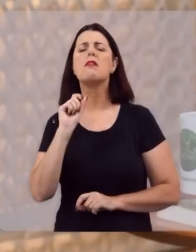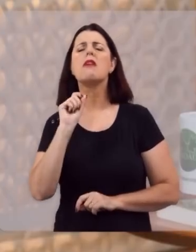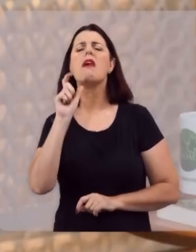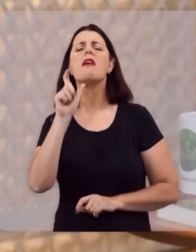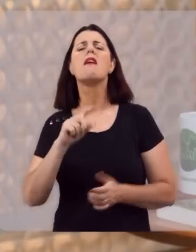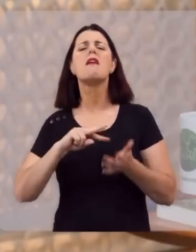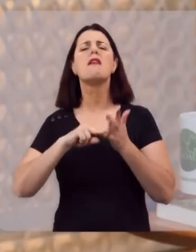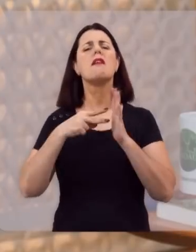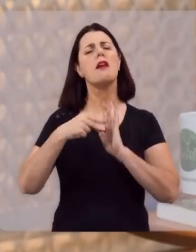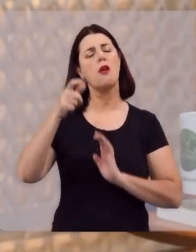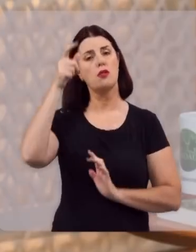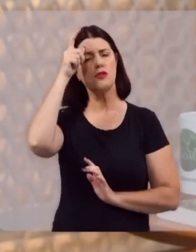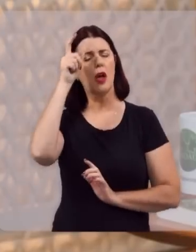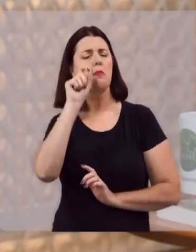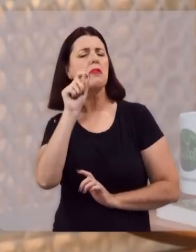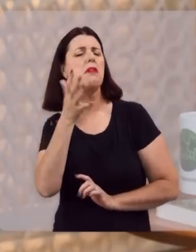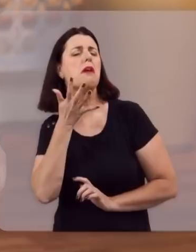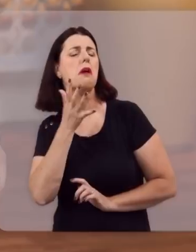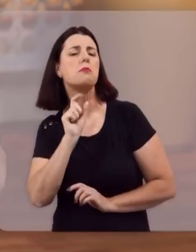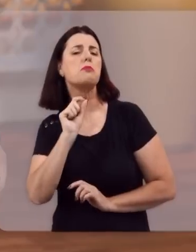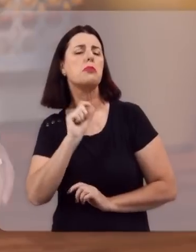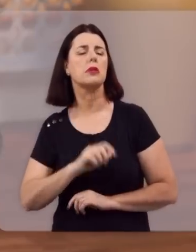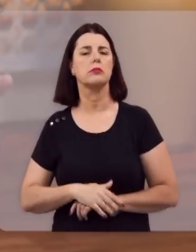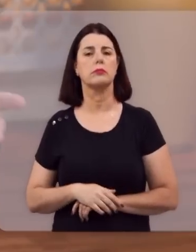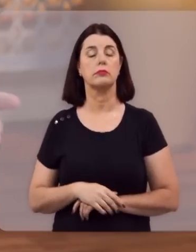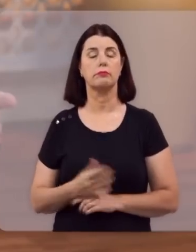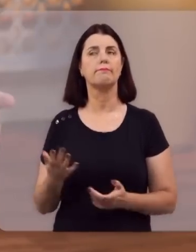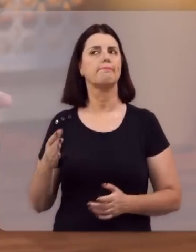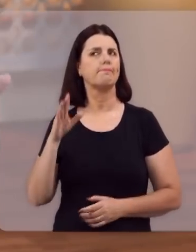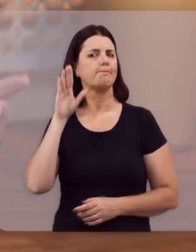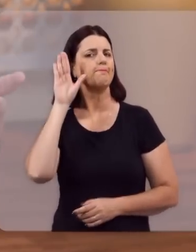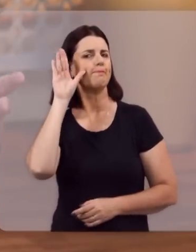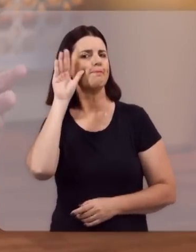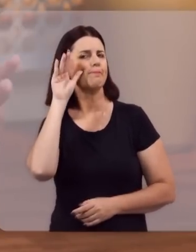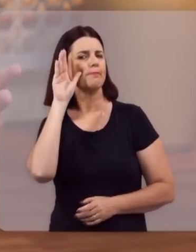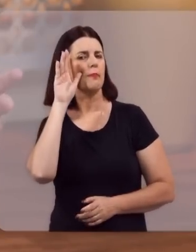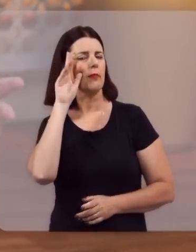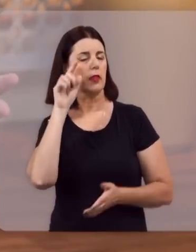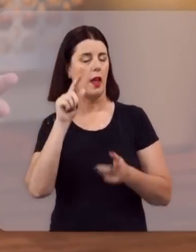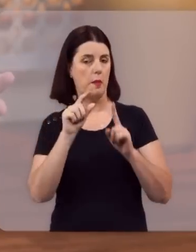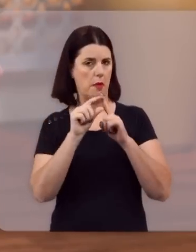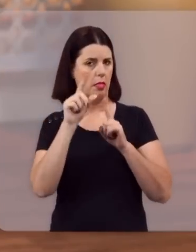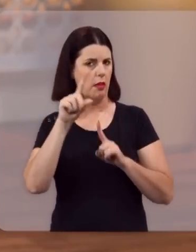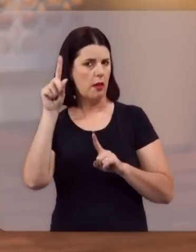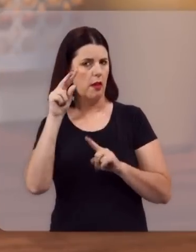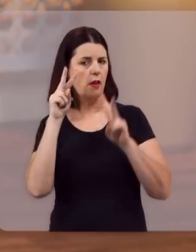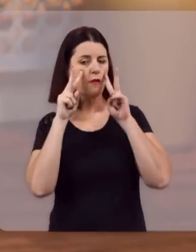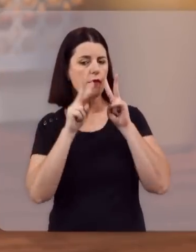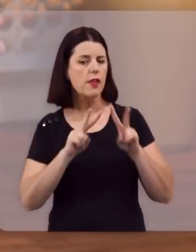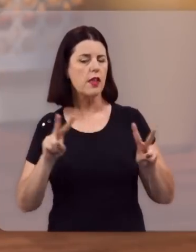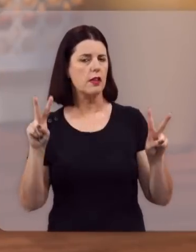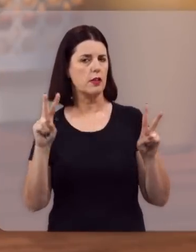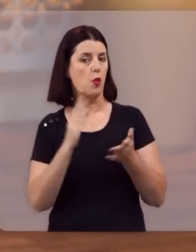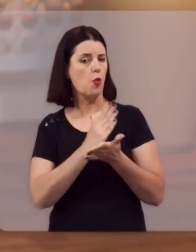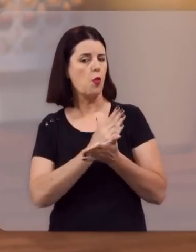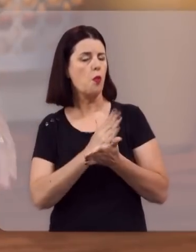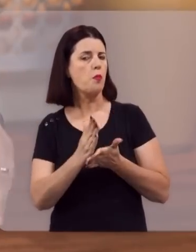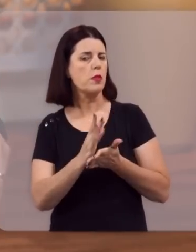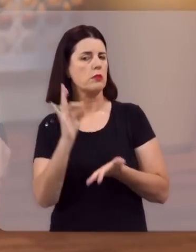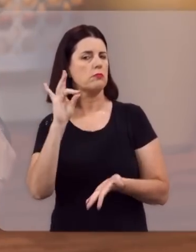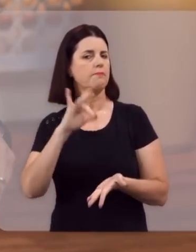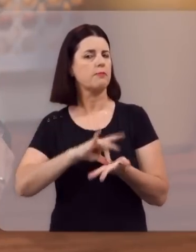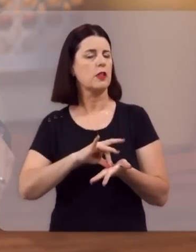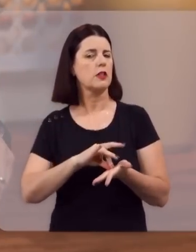quem é o diabo e o que ele quer? É bem interessante que a Escritura nos dá uma visão, primeiro da origem de